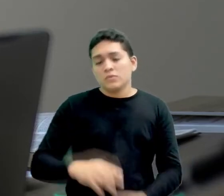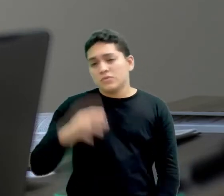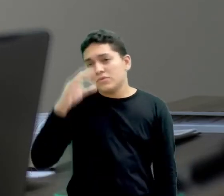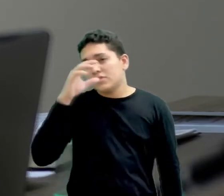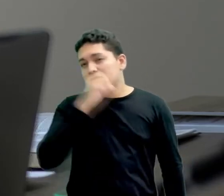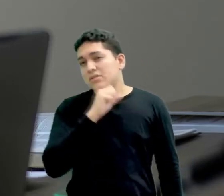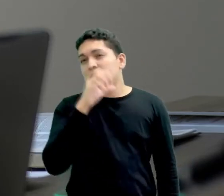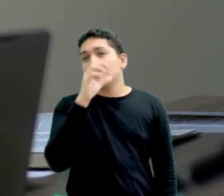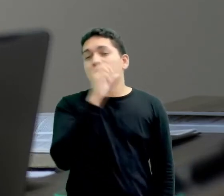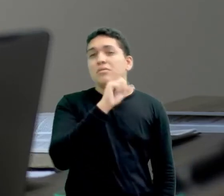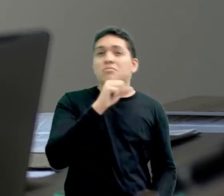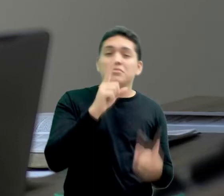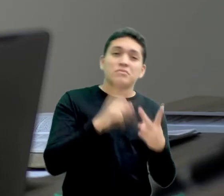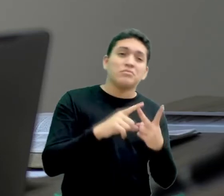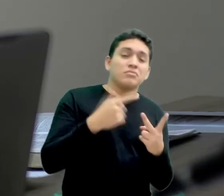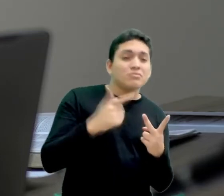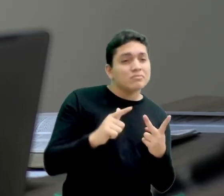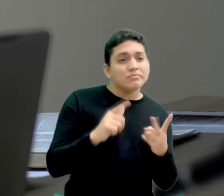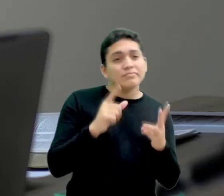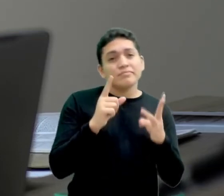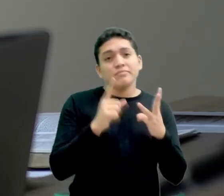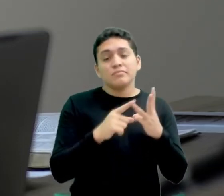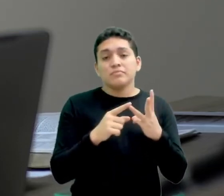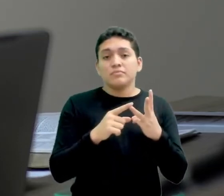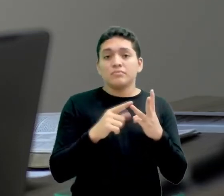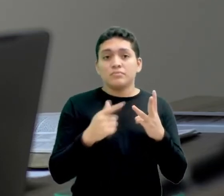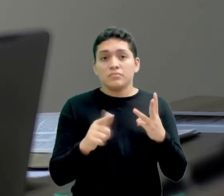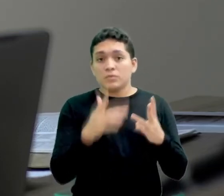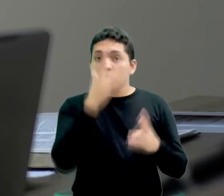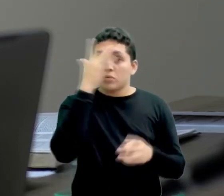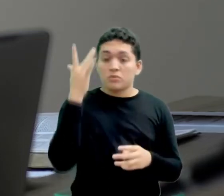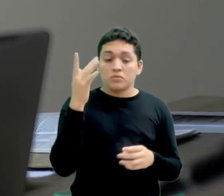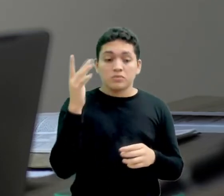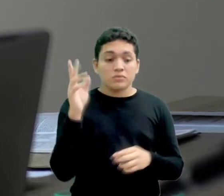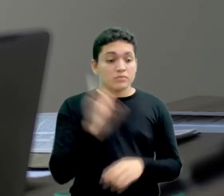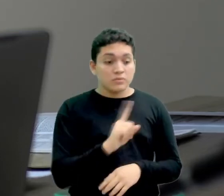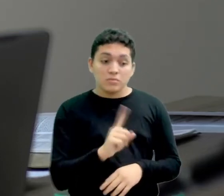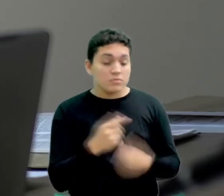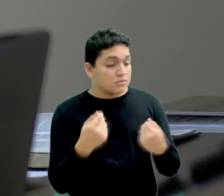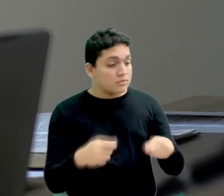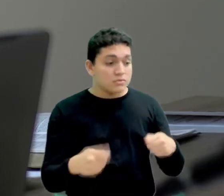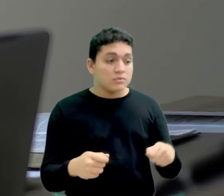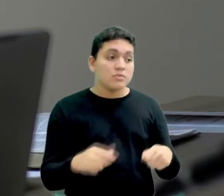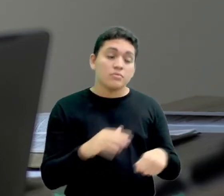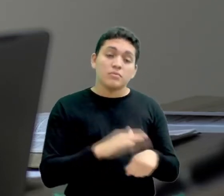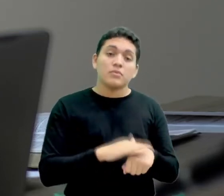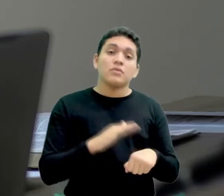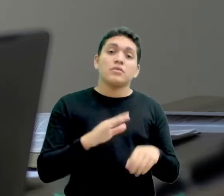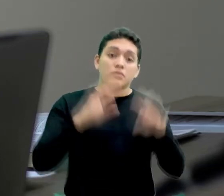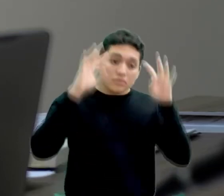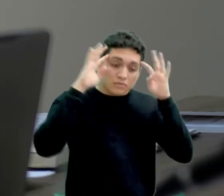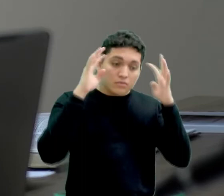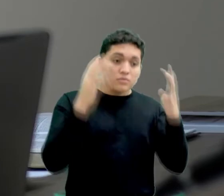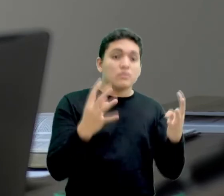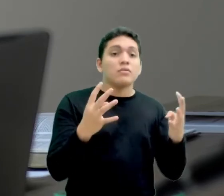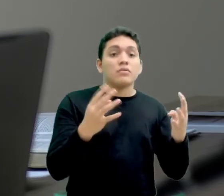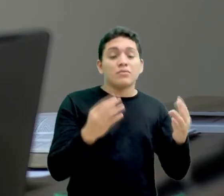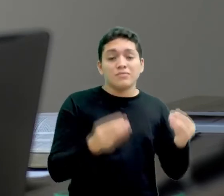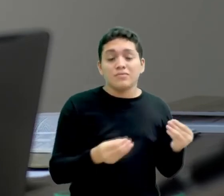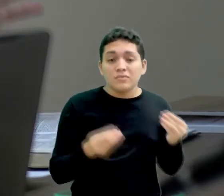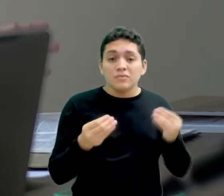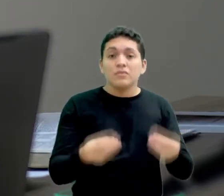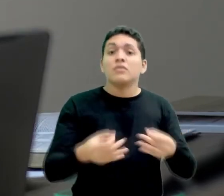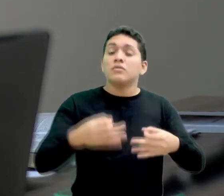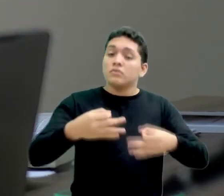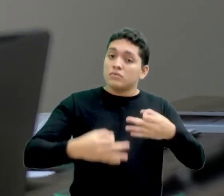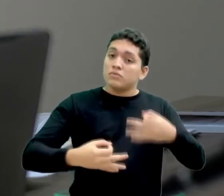isso, aquilo, outro, enquanto que outros diziam, não, isso não é preciso mais, né? E a solução não foi levar a um tribunal humano, né?